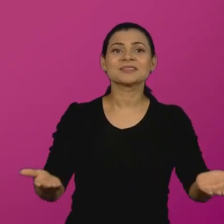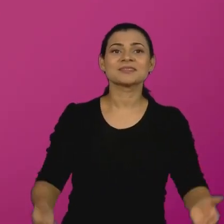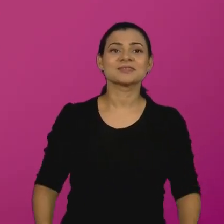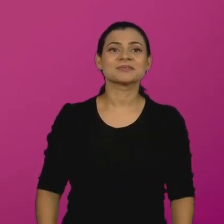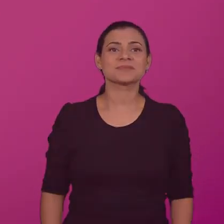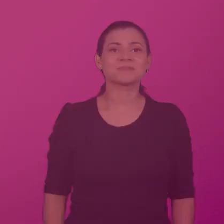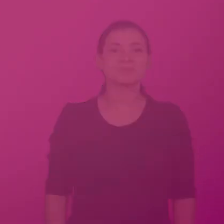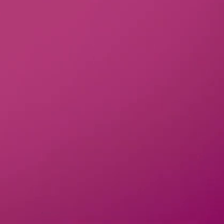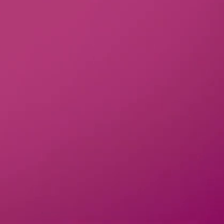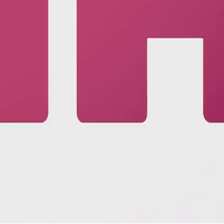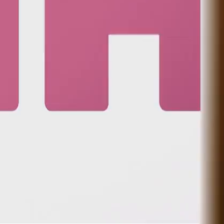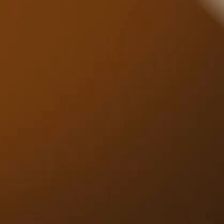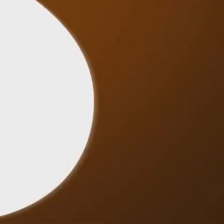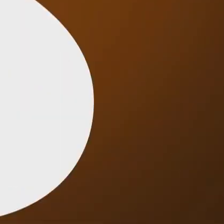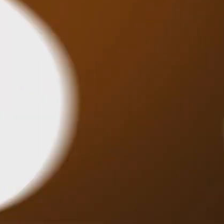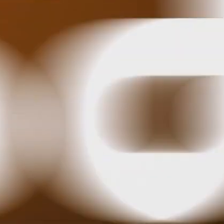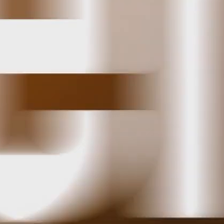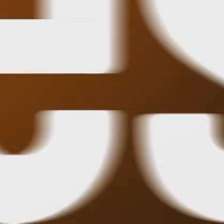tem.